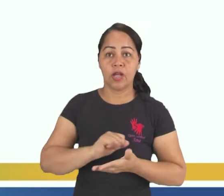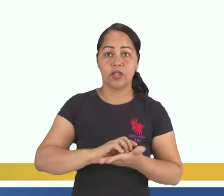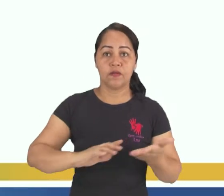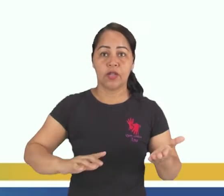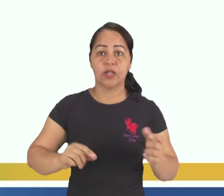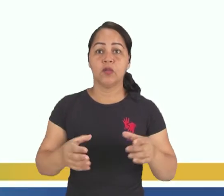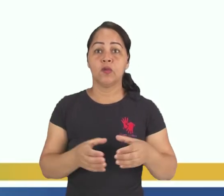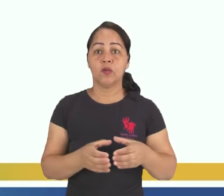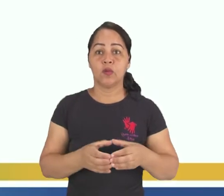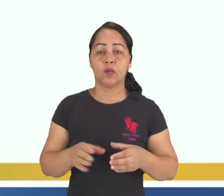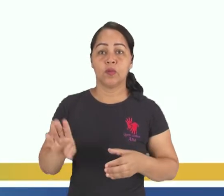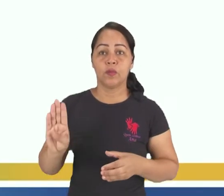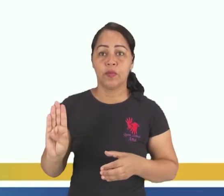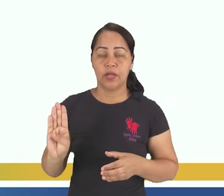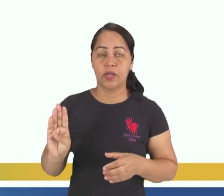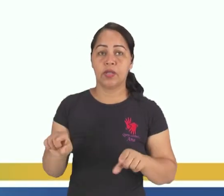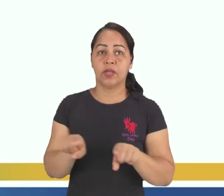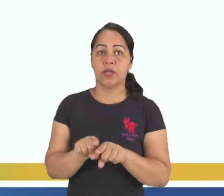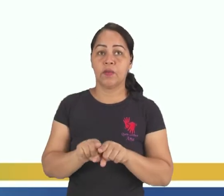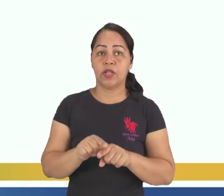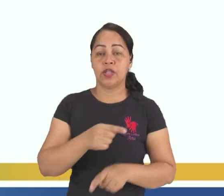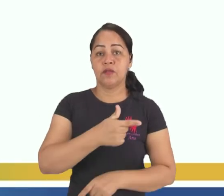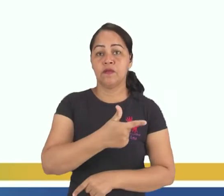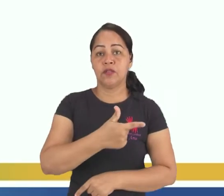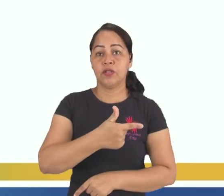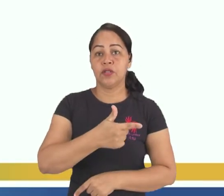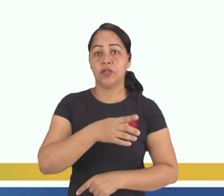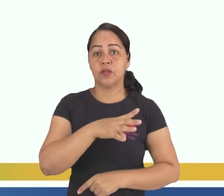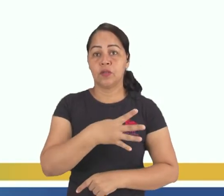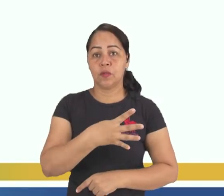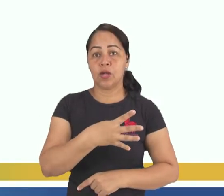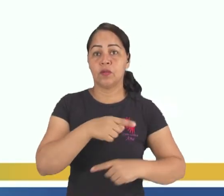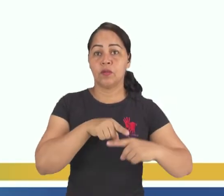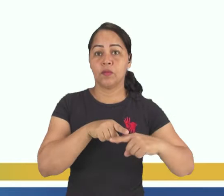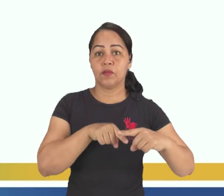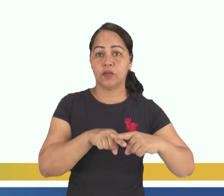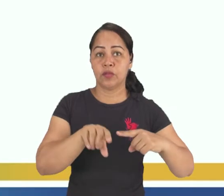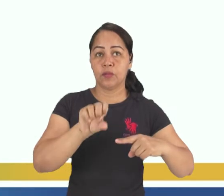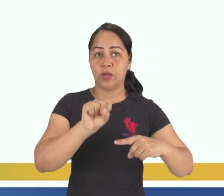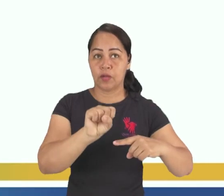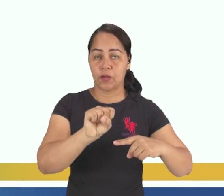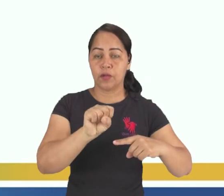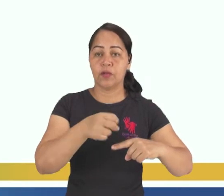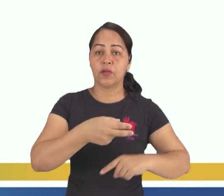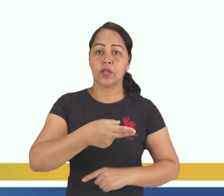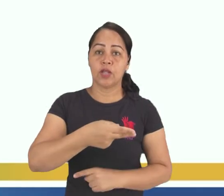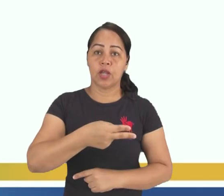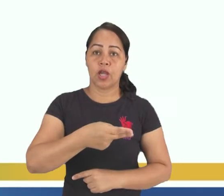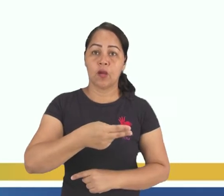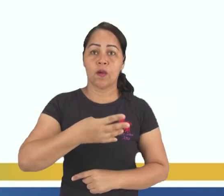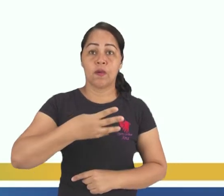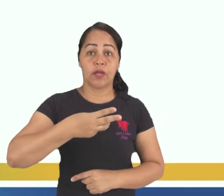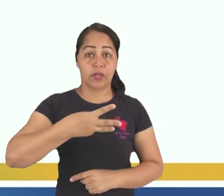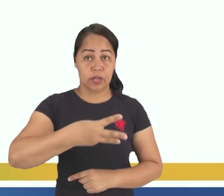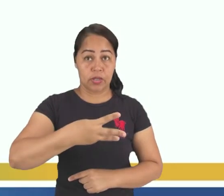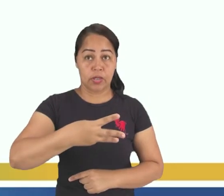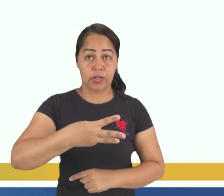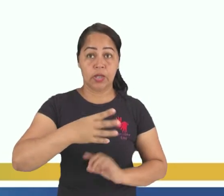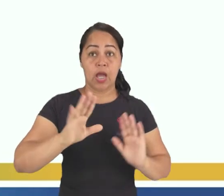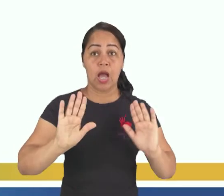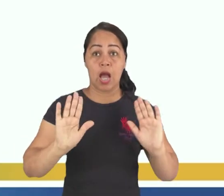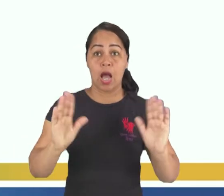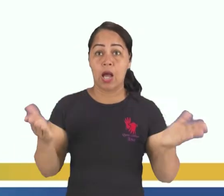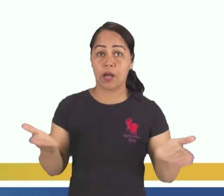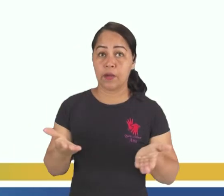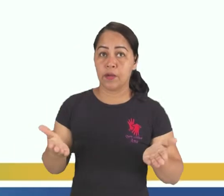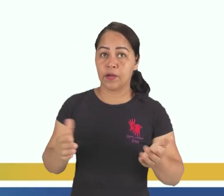equipe B. Eu vou dividir 24 para 8. 8 é o denominador, né, de 7/8, dá 3. E depois